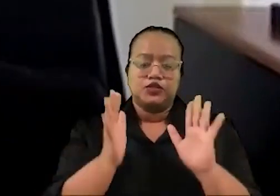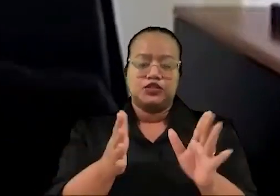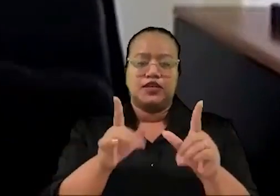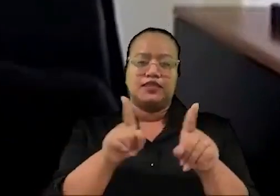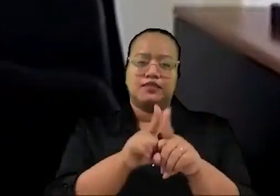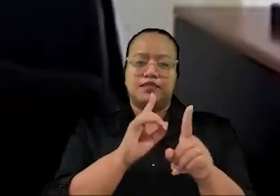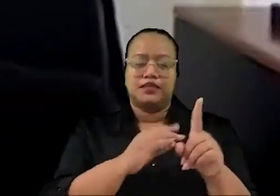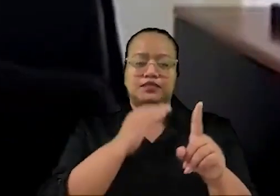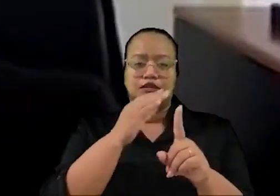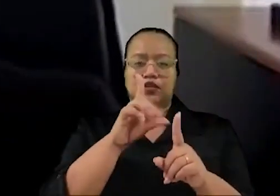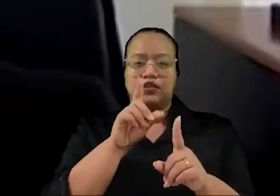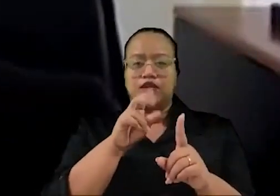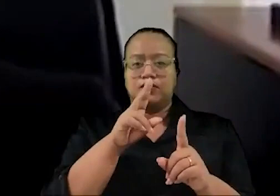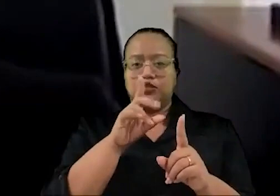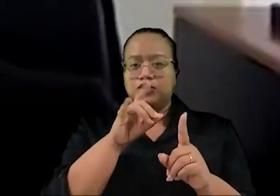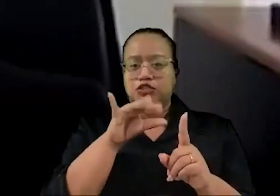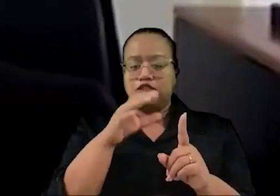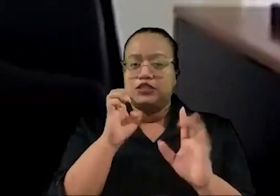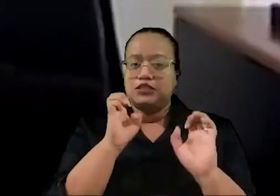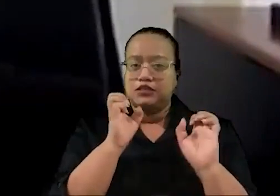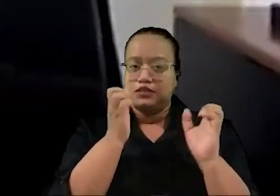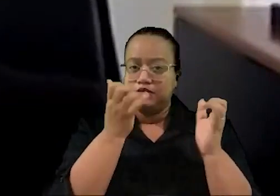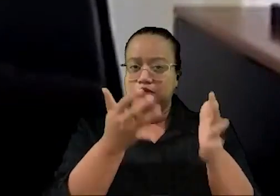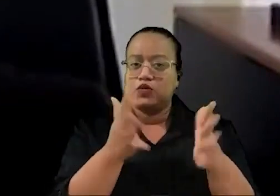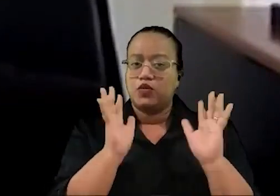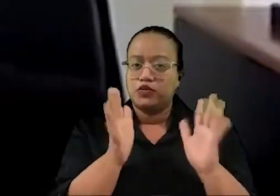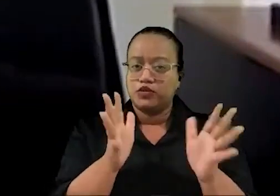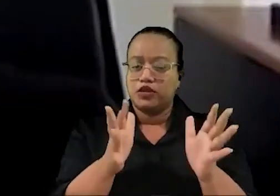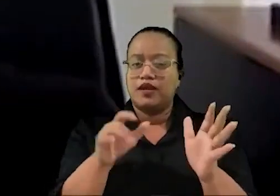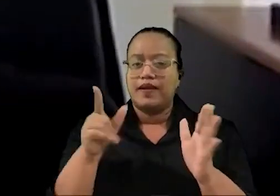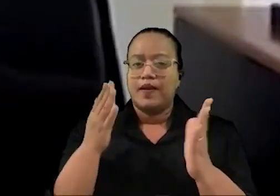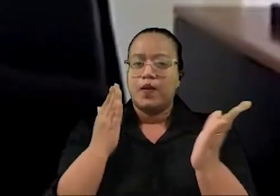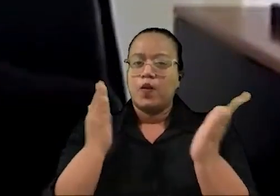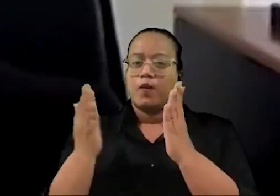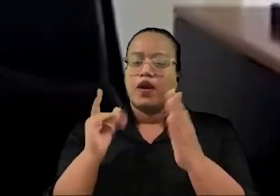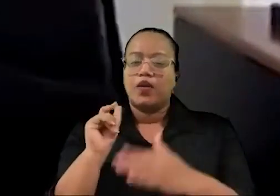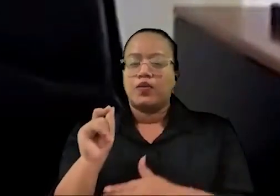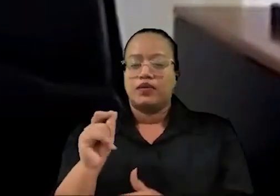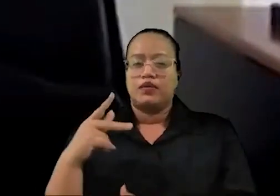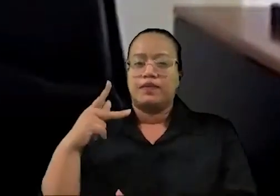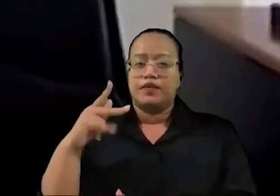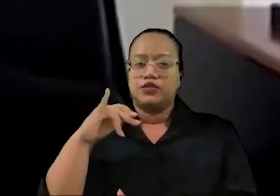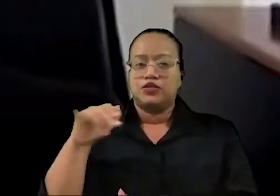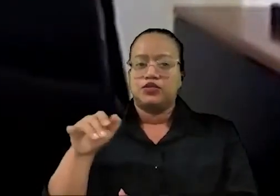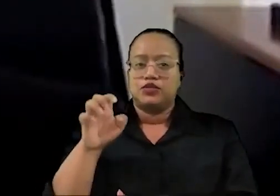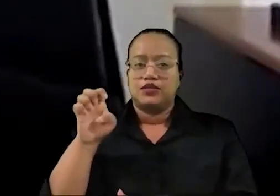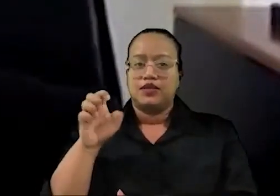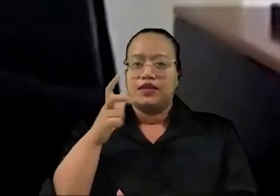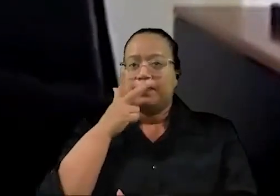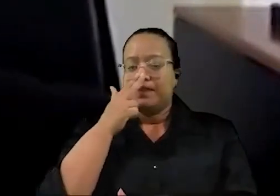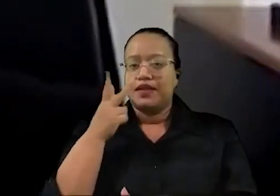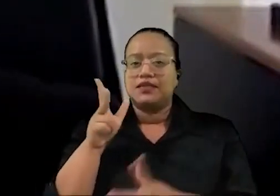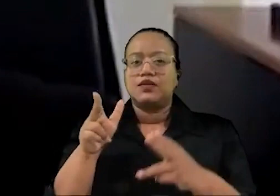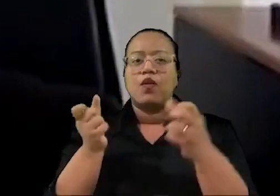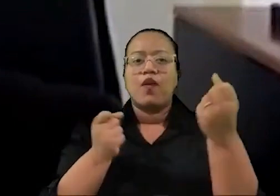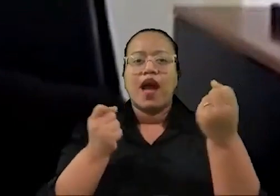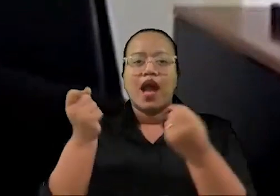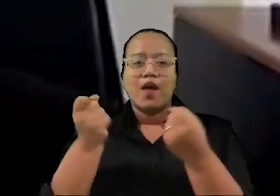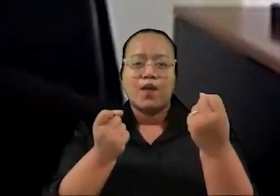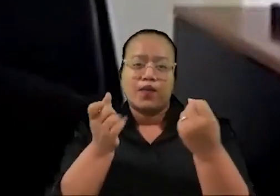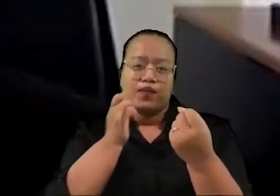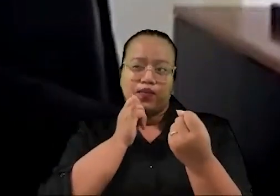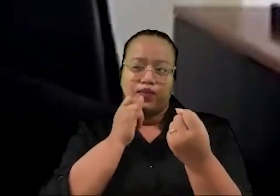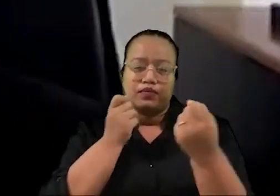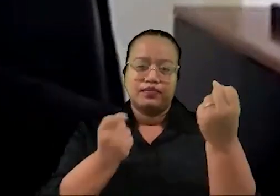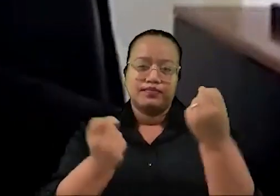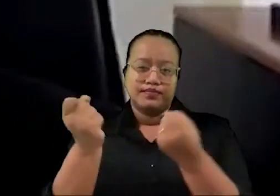PJE, eu gosto de fazer essa comparação, é como se fosse um carro, né? mas ele já não é lá no